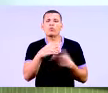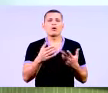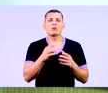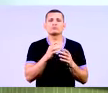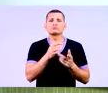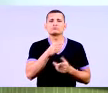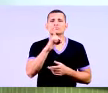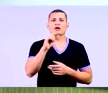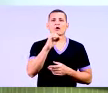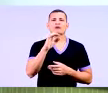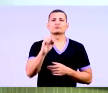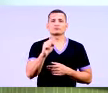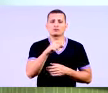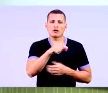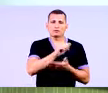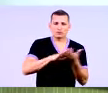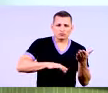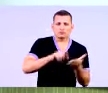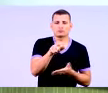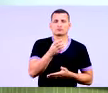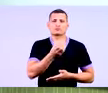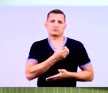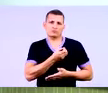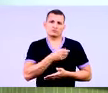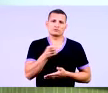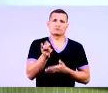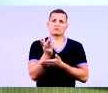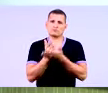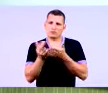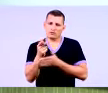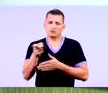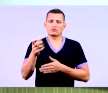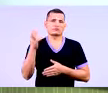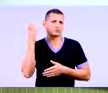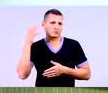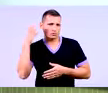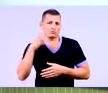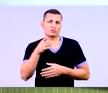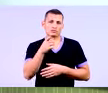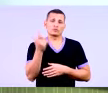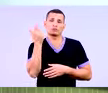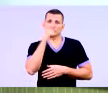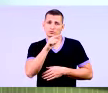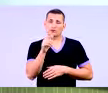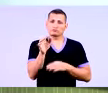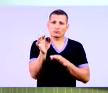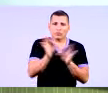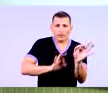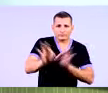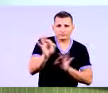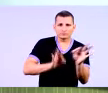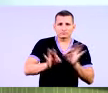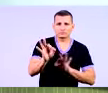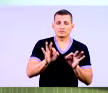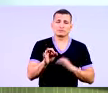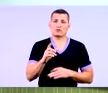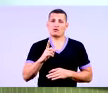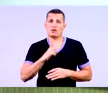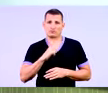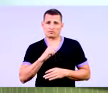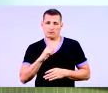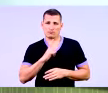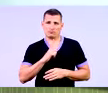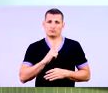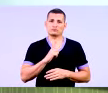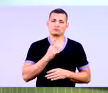tse isso aqui é um texto isso aqui é um número isso aqui é uma imagem é um som para que você consiga manipulá la se eu tenho um